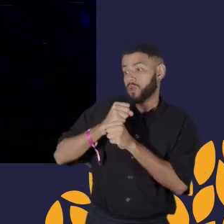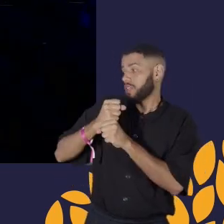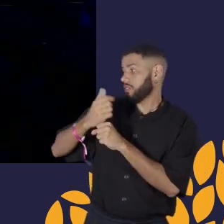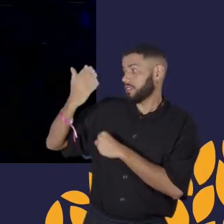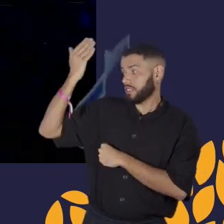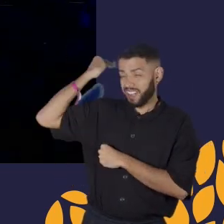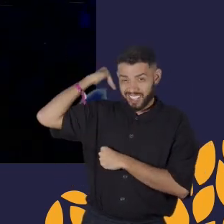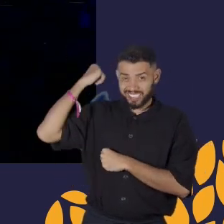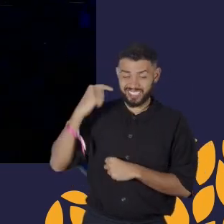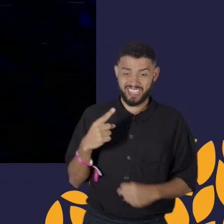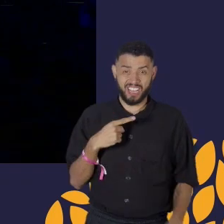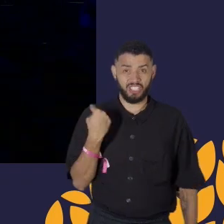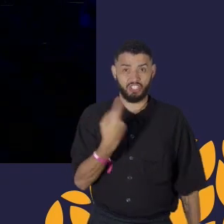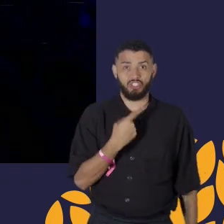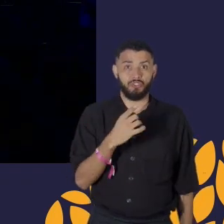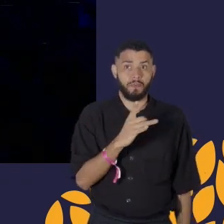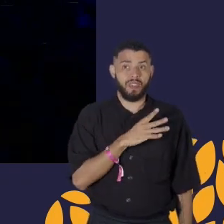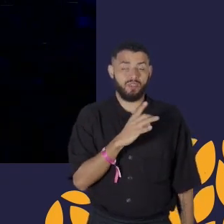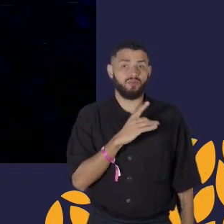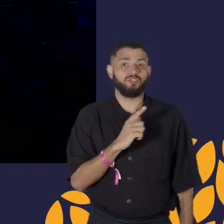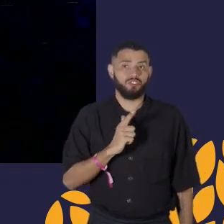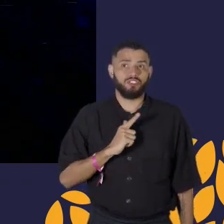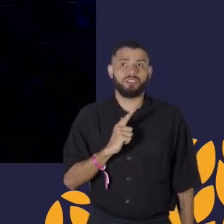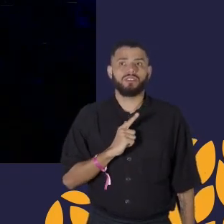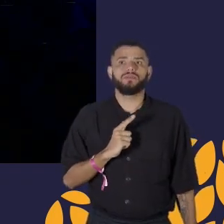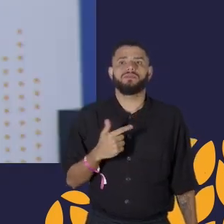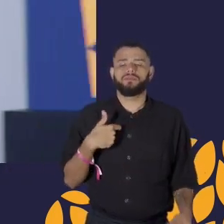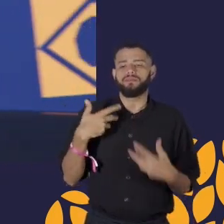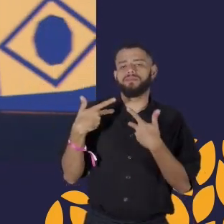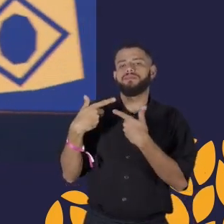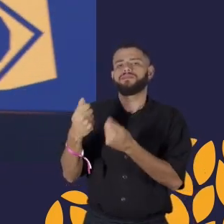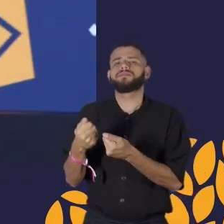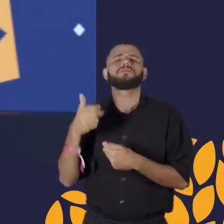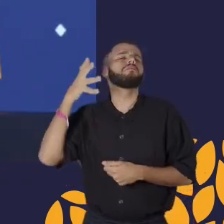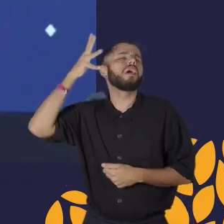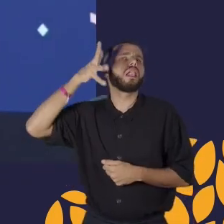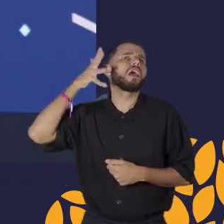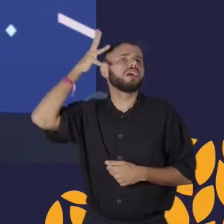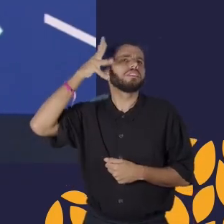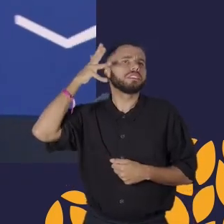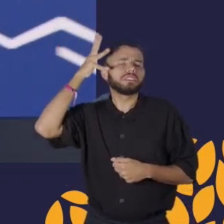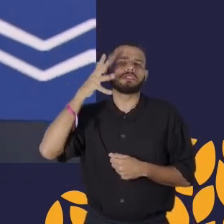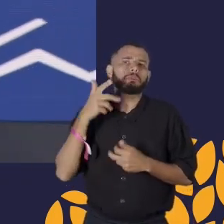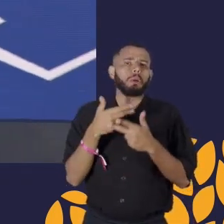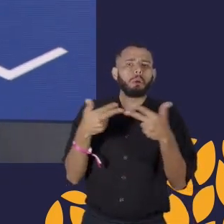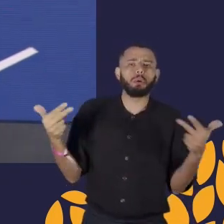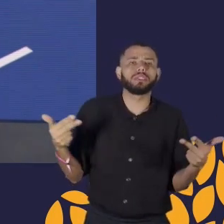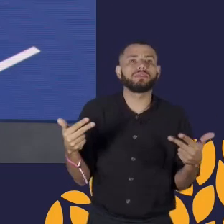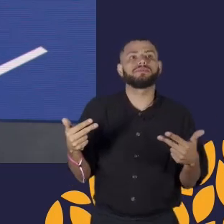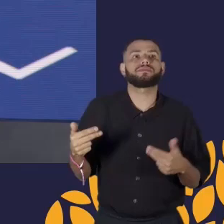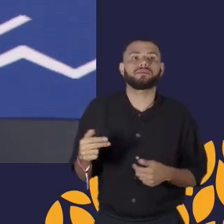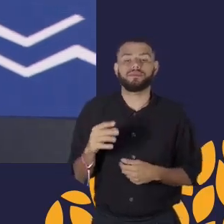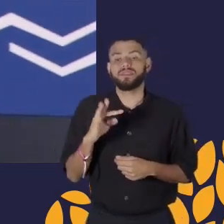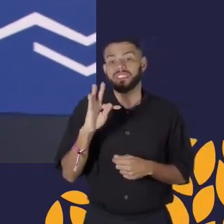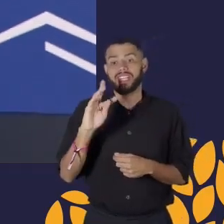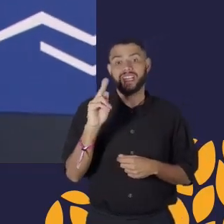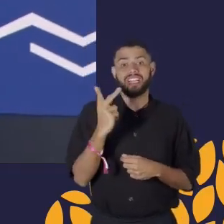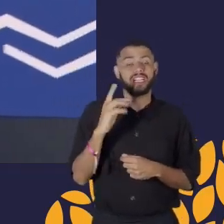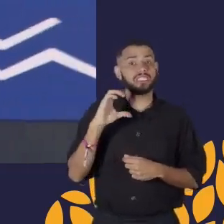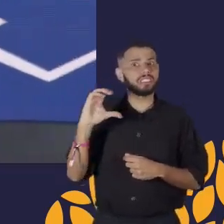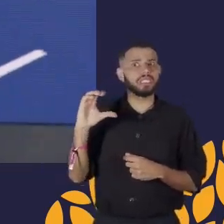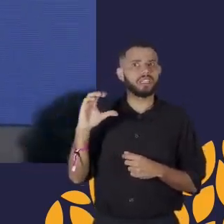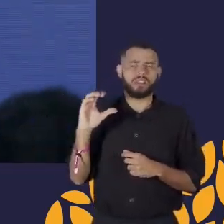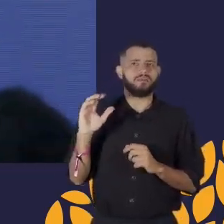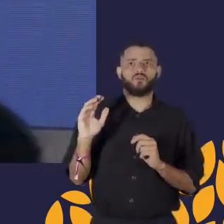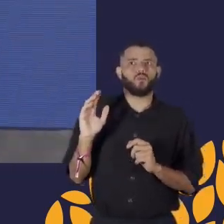tinha medo. Eu era convidado, uma palestra, alguma coisa, alguma universidade, a gente tirava o THC de pauta por